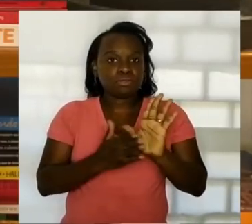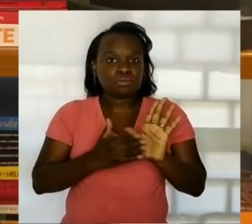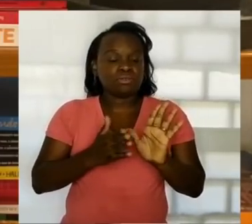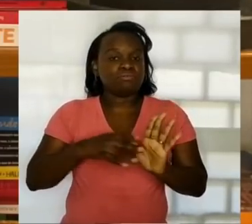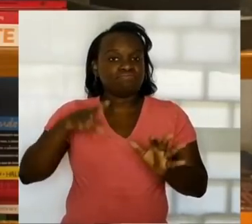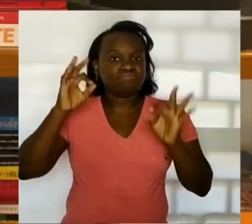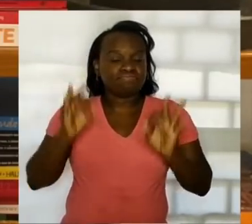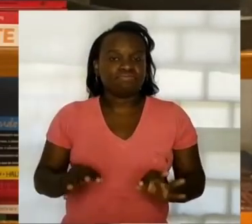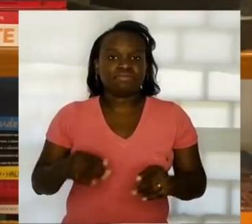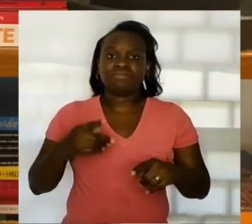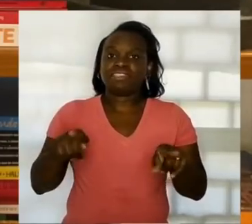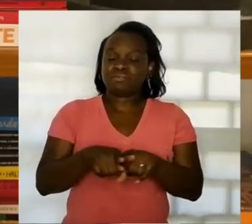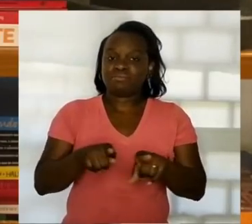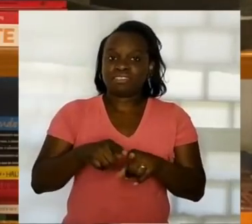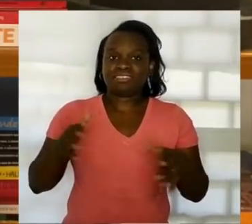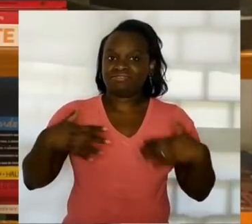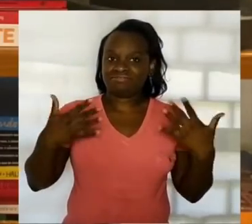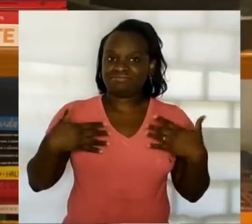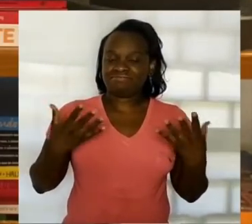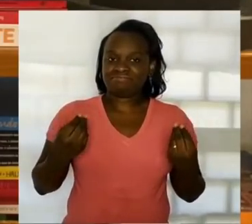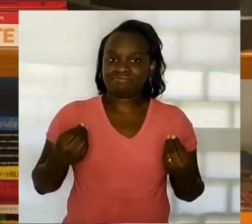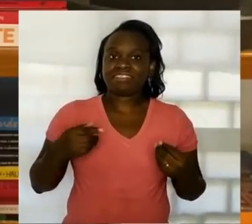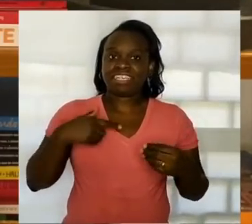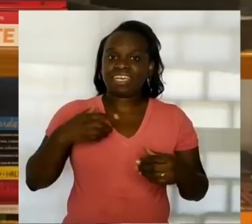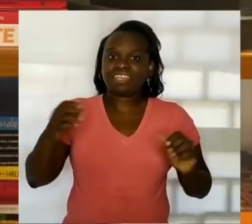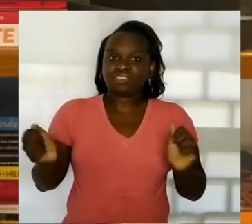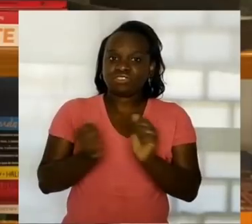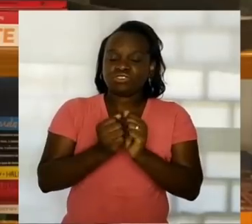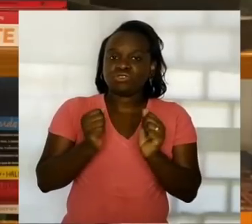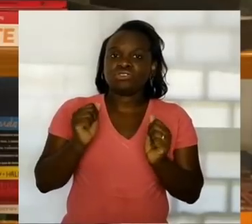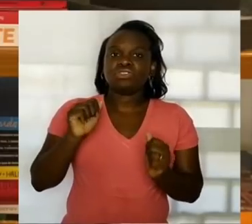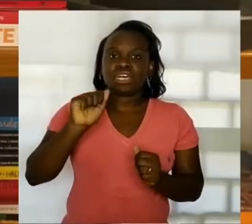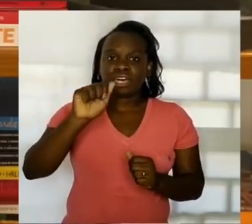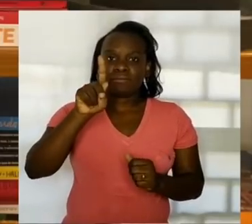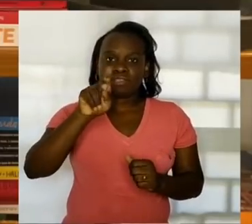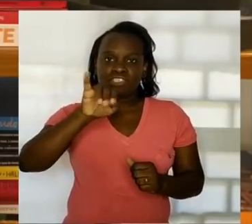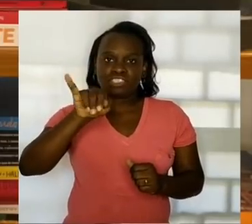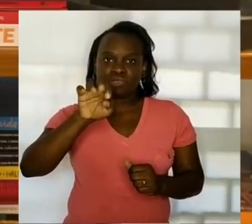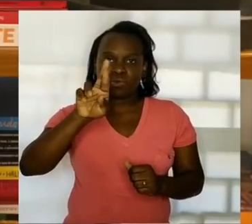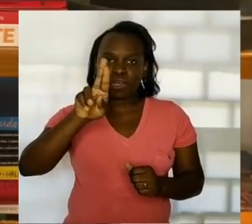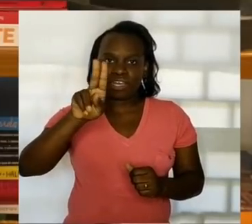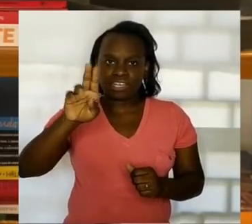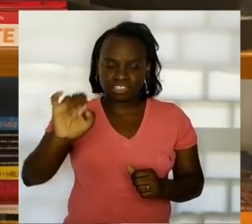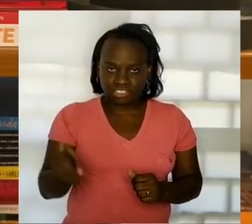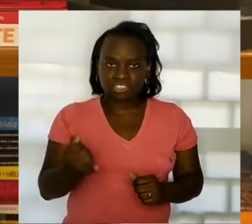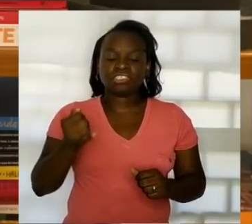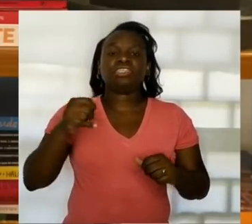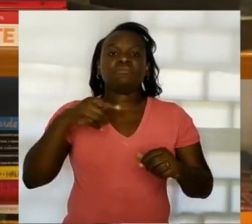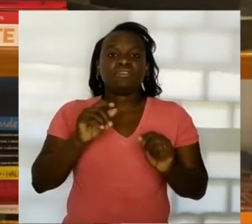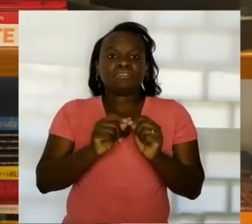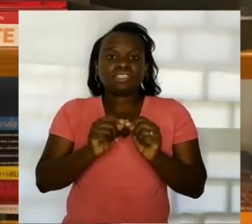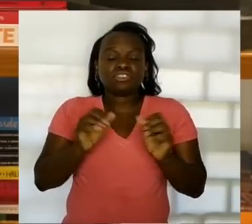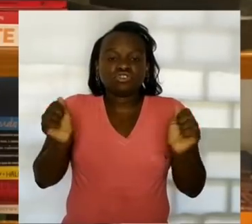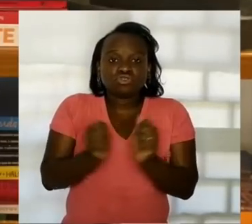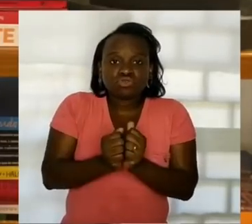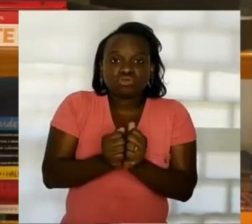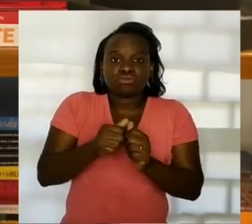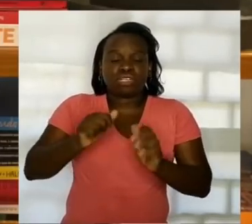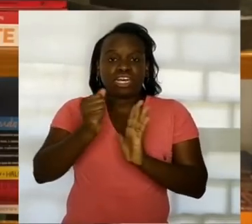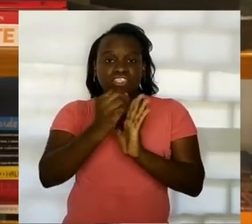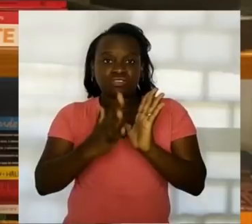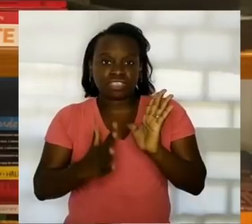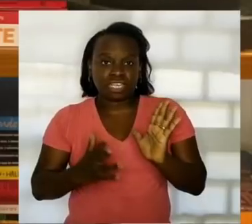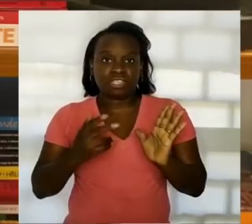grande alegria também que anuncio a parceria junto à APG-UERJ para a construção das atividades culturais